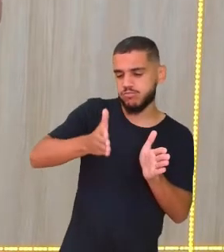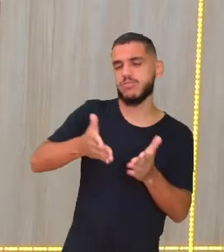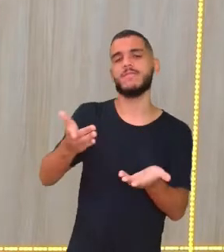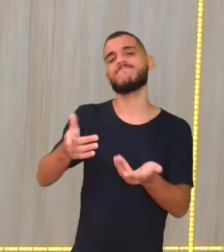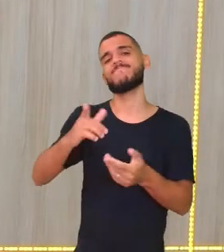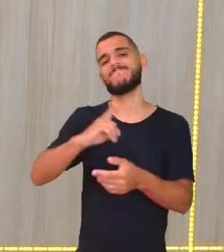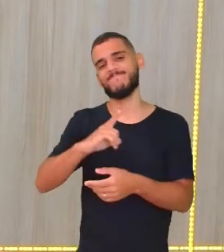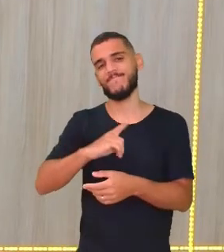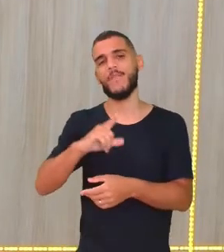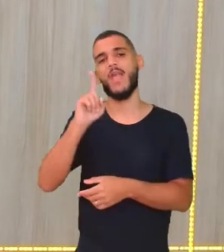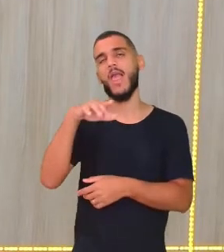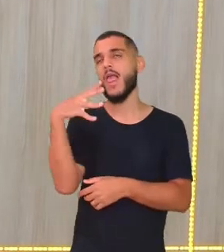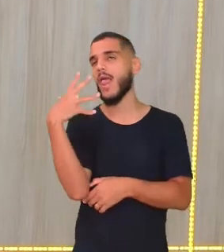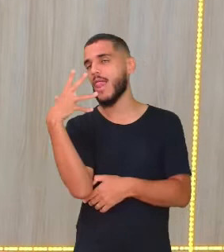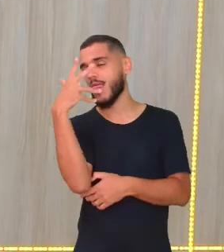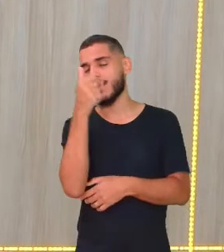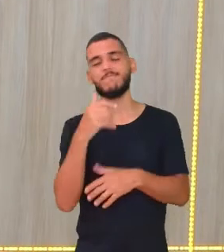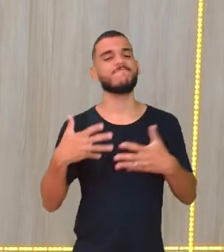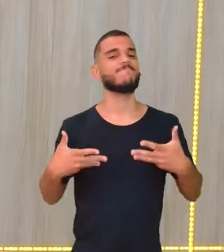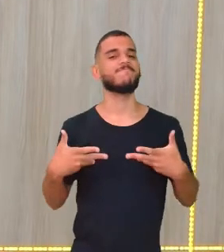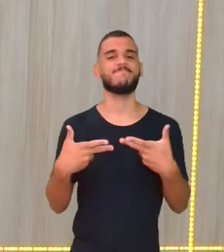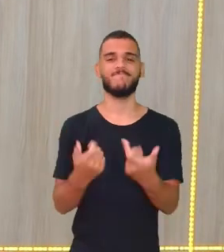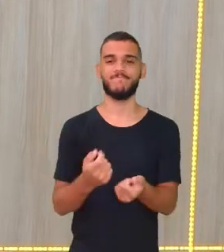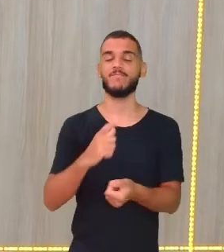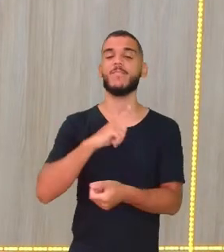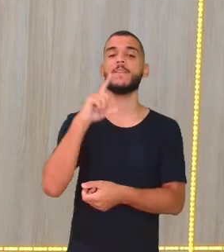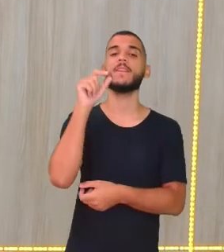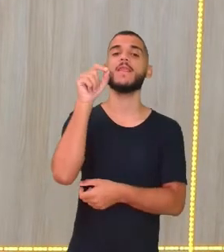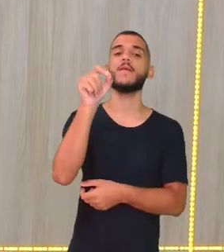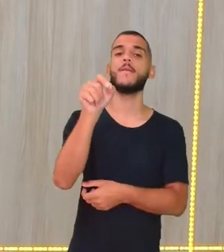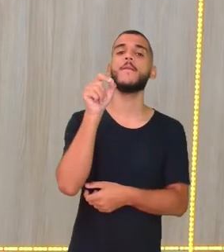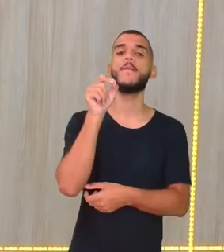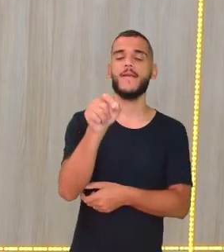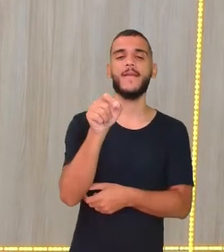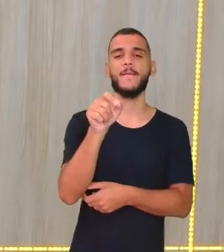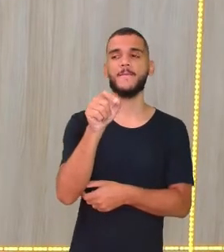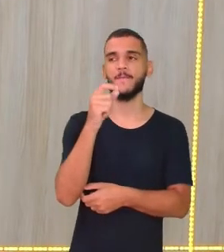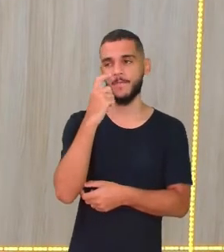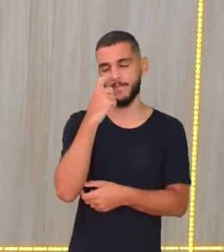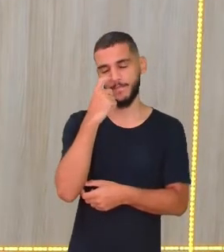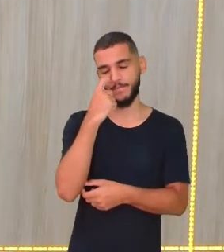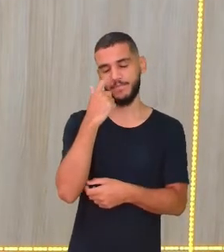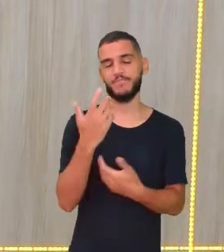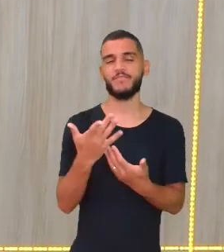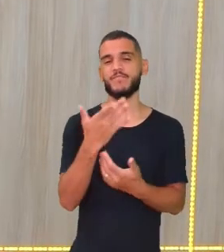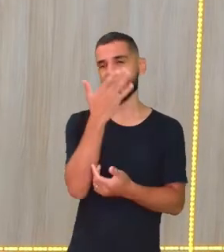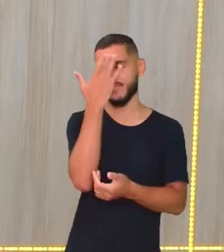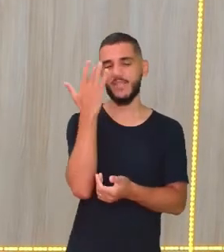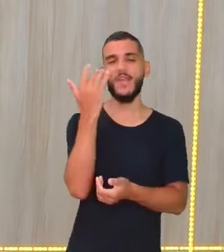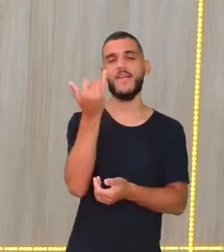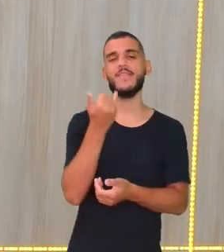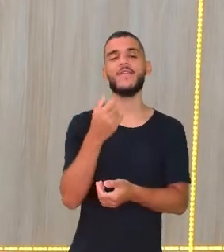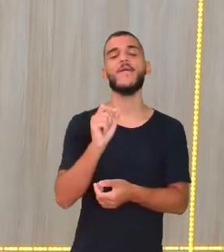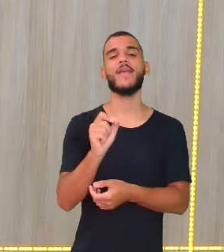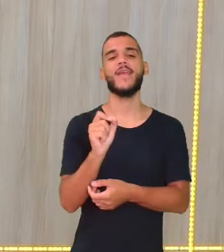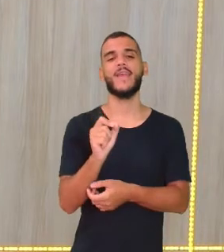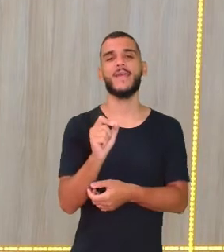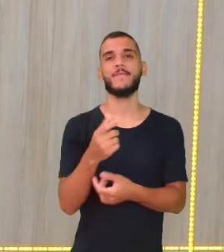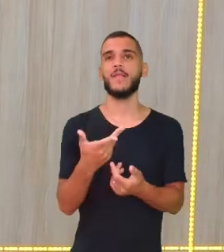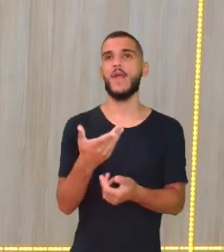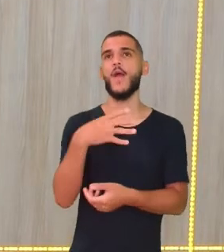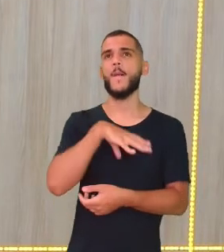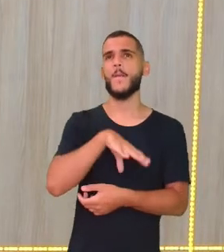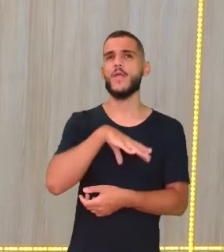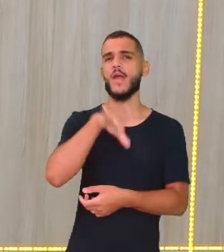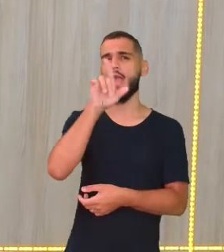não é? Mas ela tem um certo Eu falo que as pessoas dizem assim, a língua portuguesa é muito